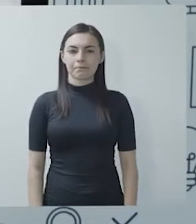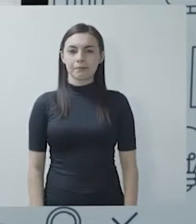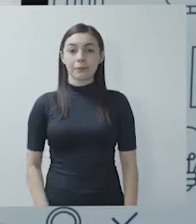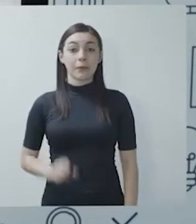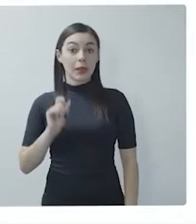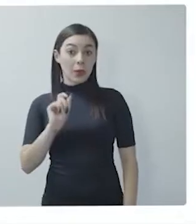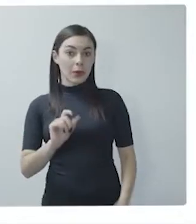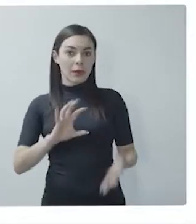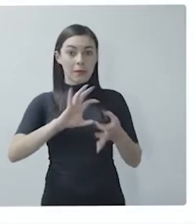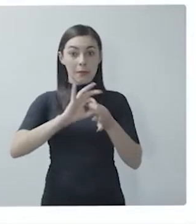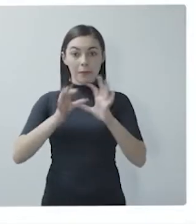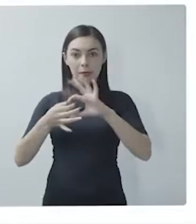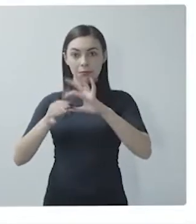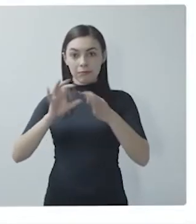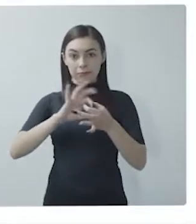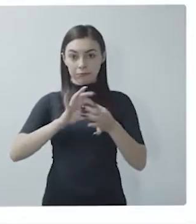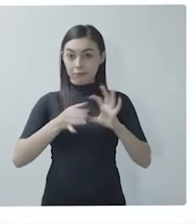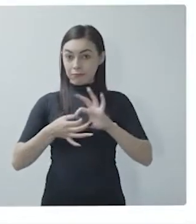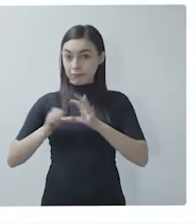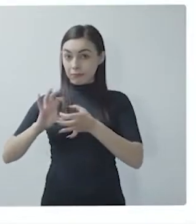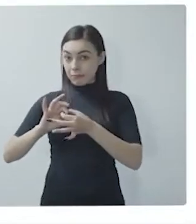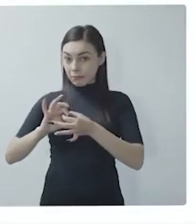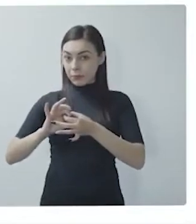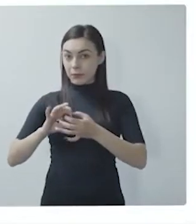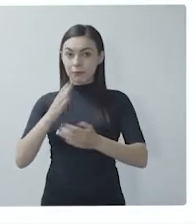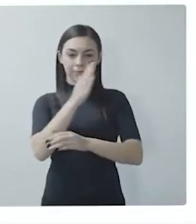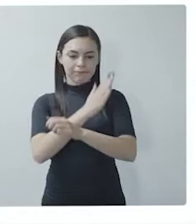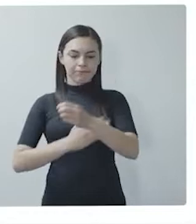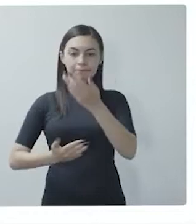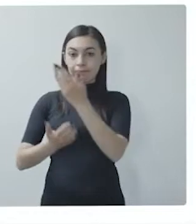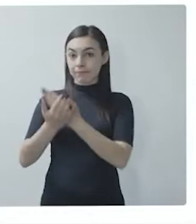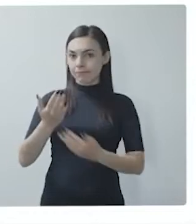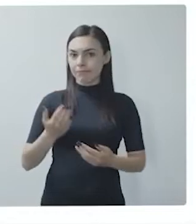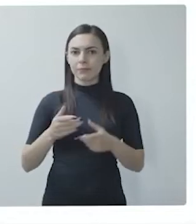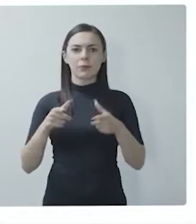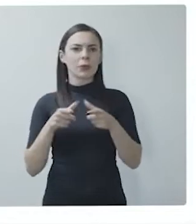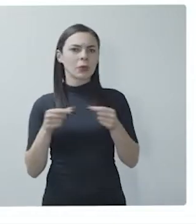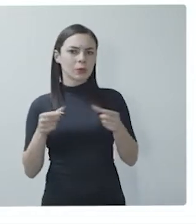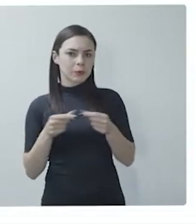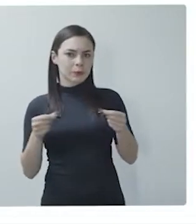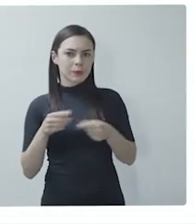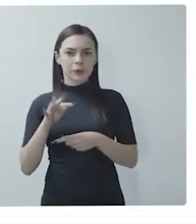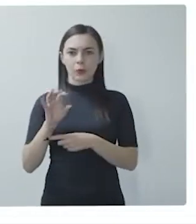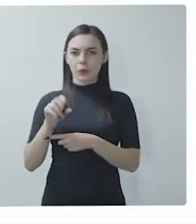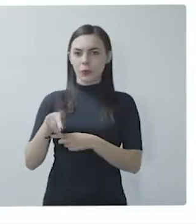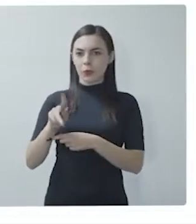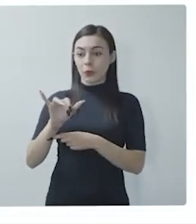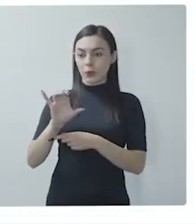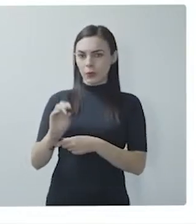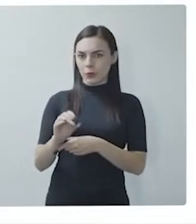São das Paralimpíadas de Tóquio. Então hoje a gente vai falar um pouquinho sobre isso.